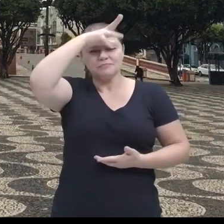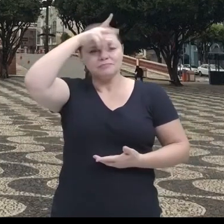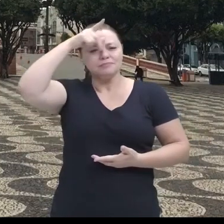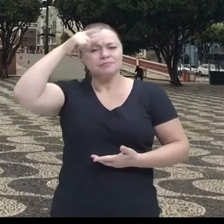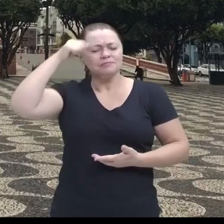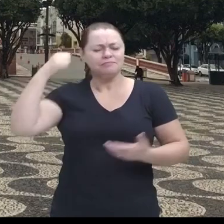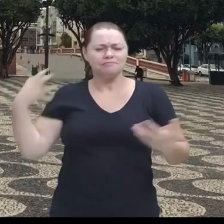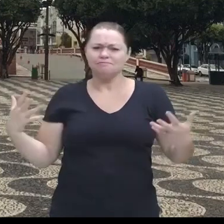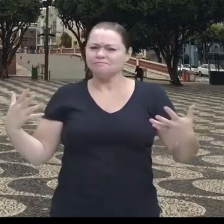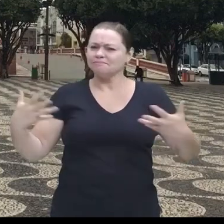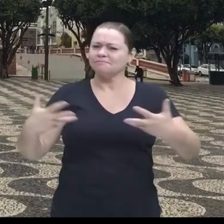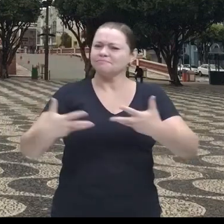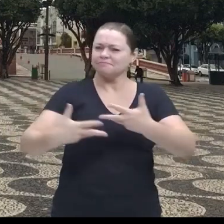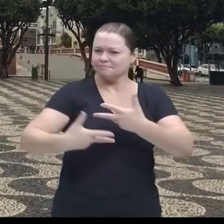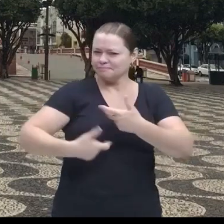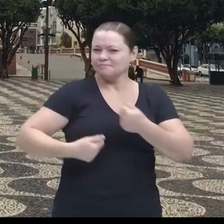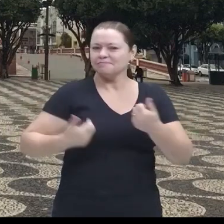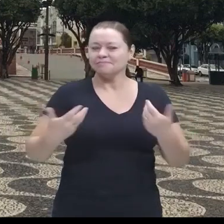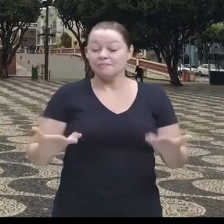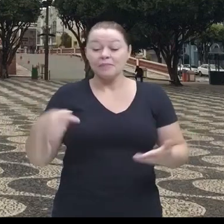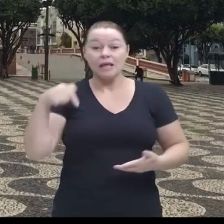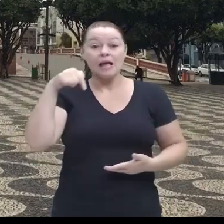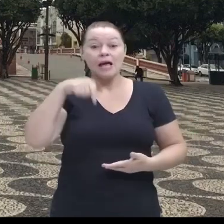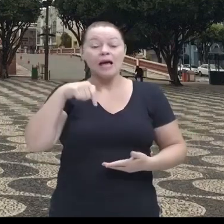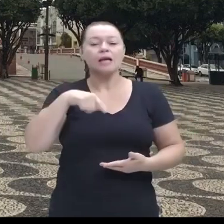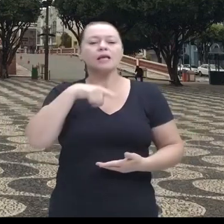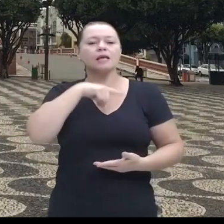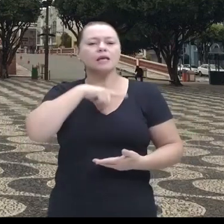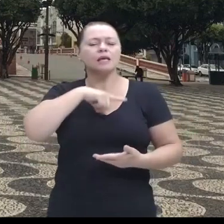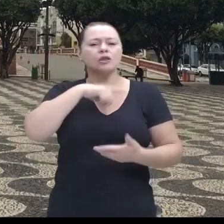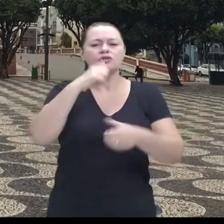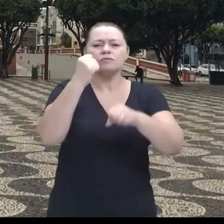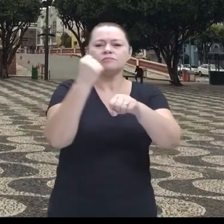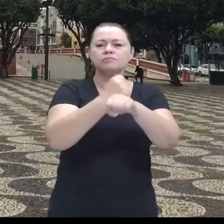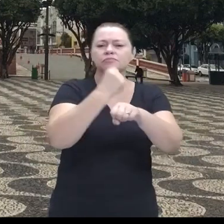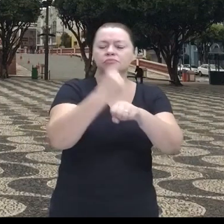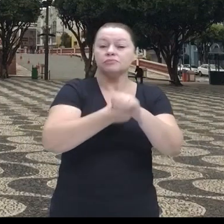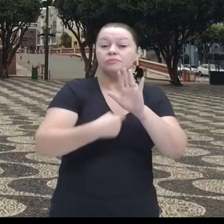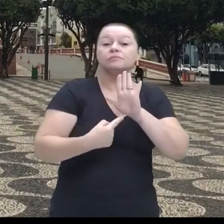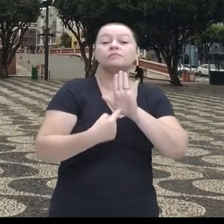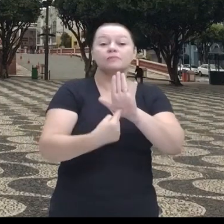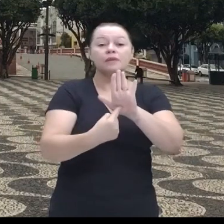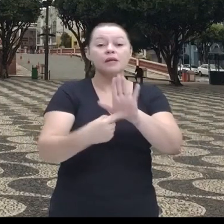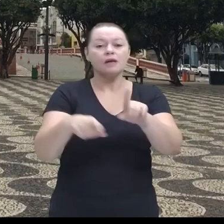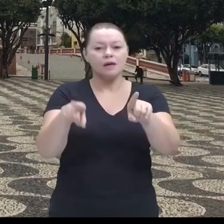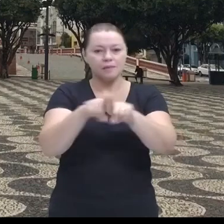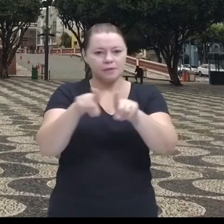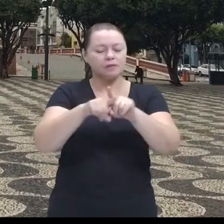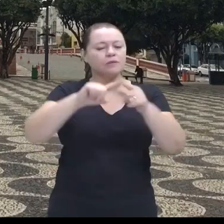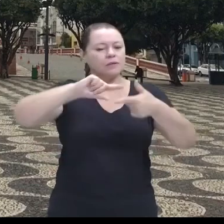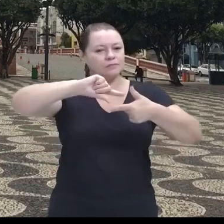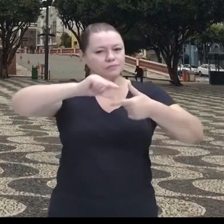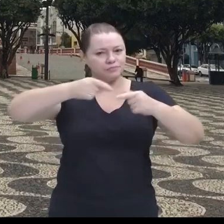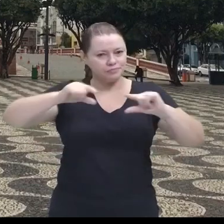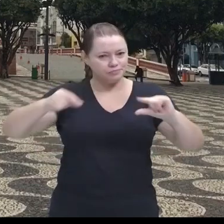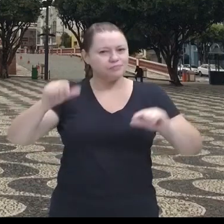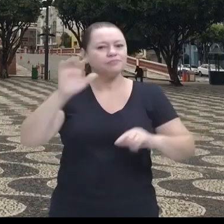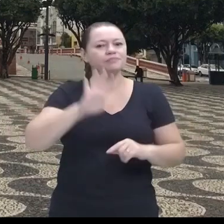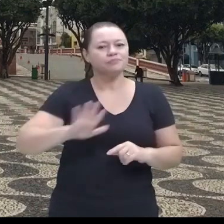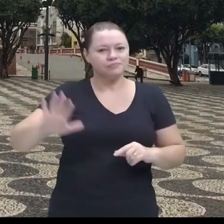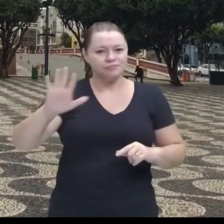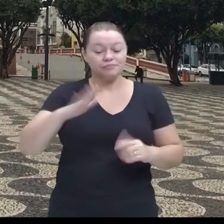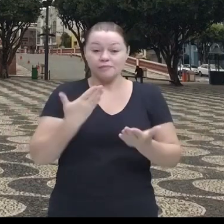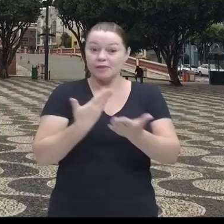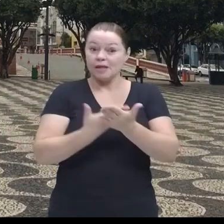Manaus. Crianças, aqui nós temos monumentos que representam também as figuras geométricas. Nossa aula foi muito